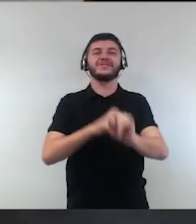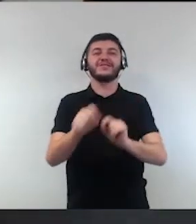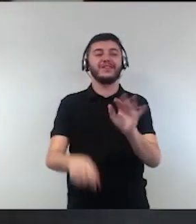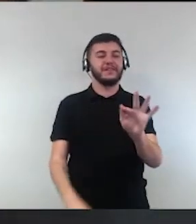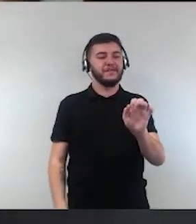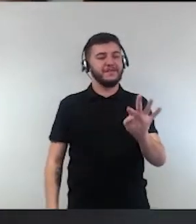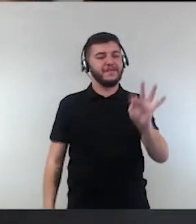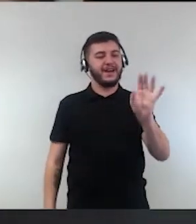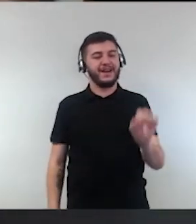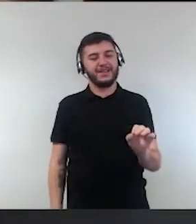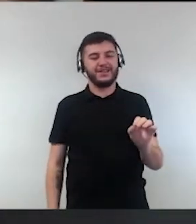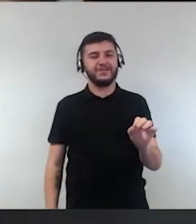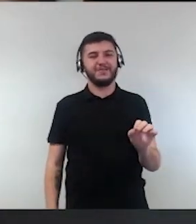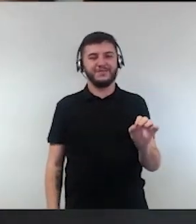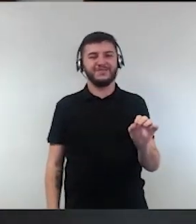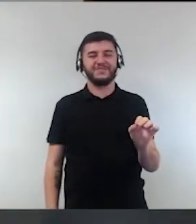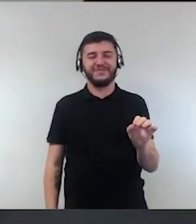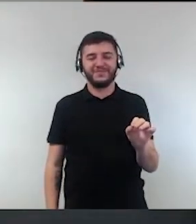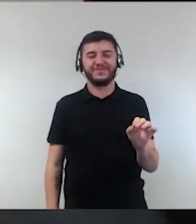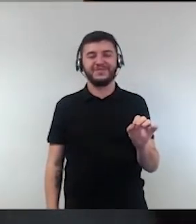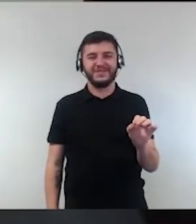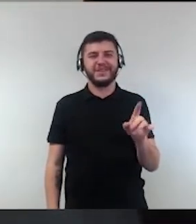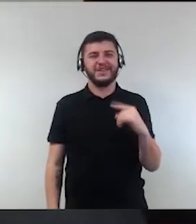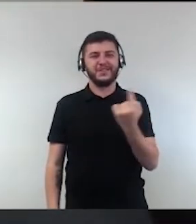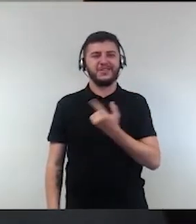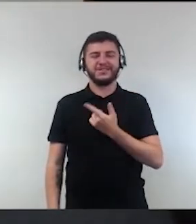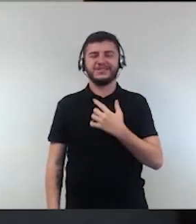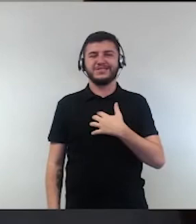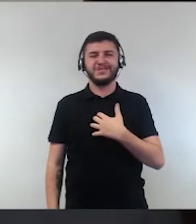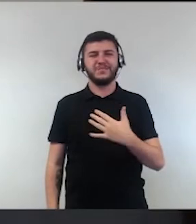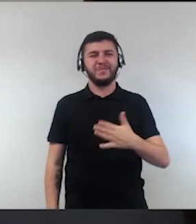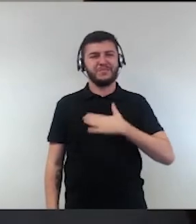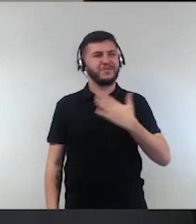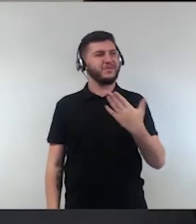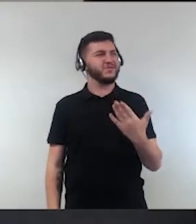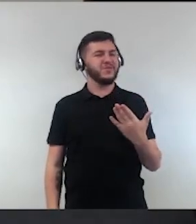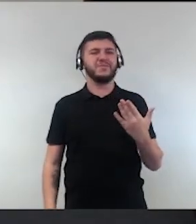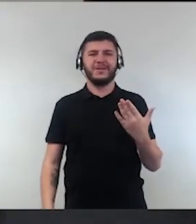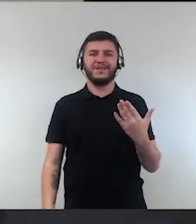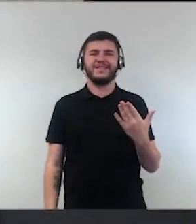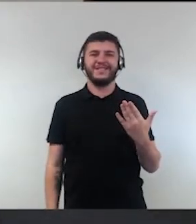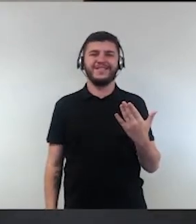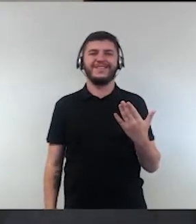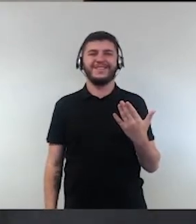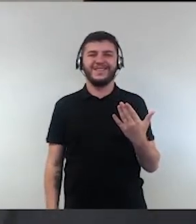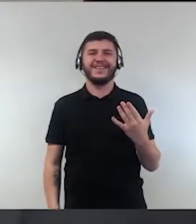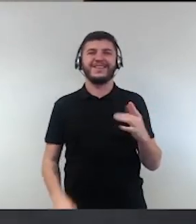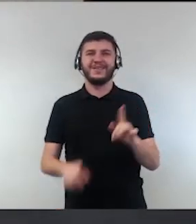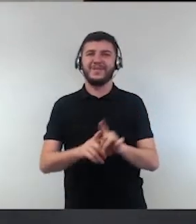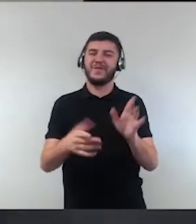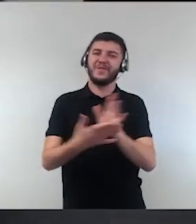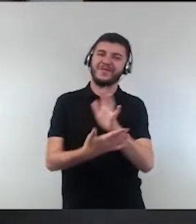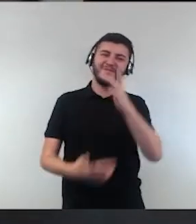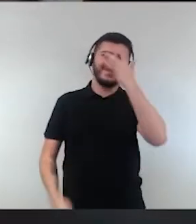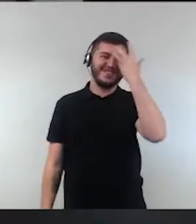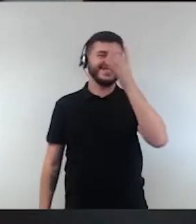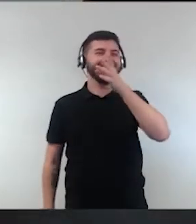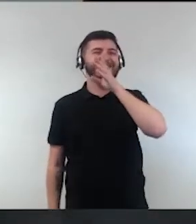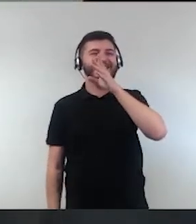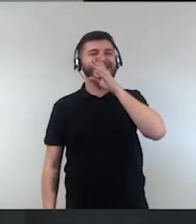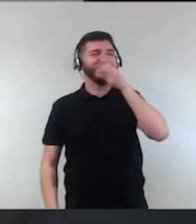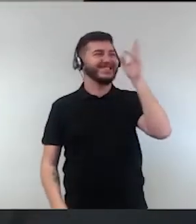né? Que são inteiramente imprevisíveis, né? De pessoas que conheciam a tragédia grega, mas que não